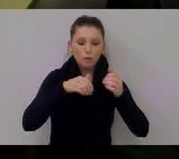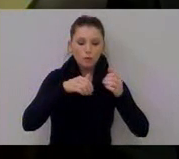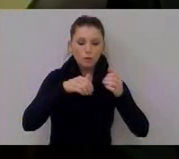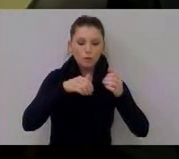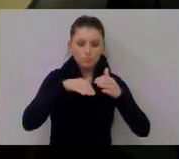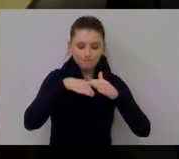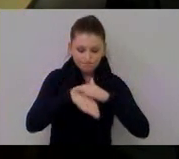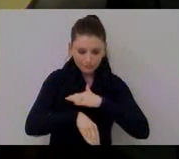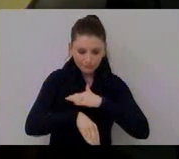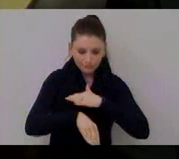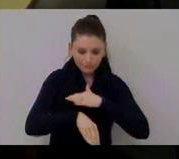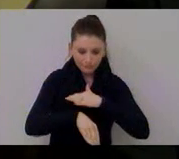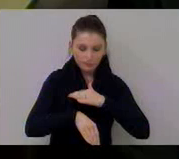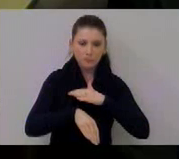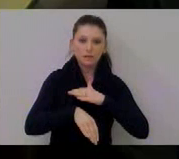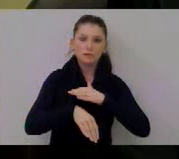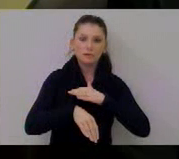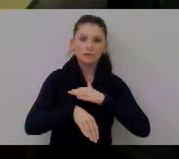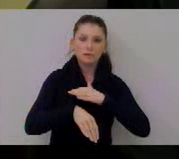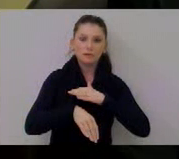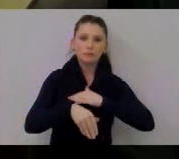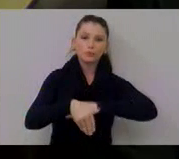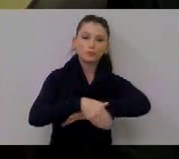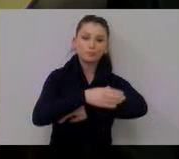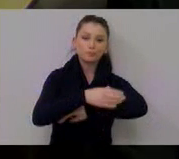às beiradas